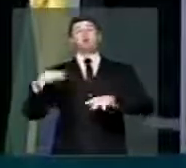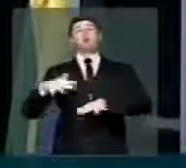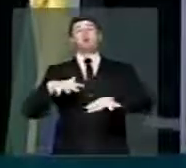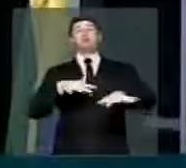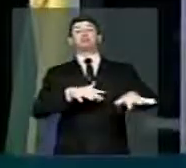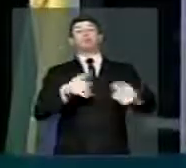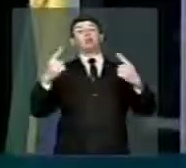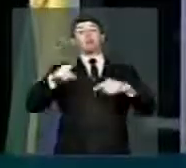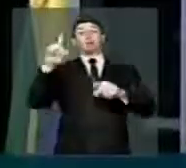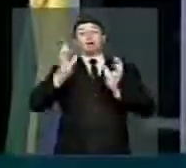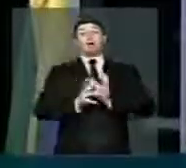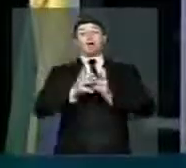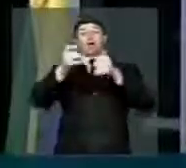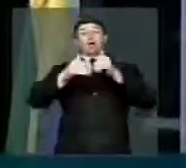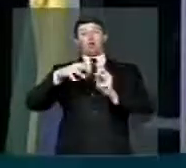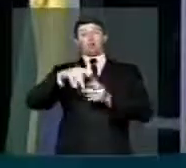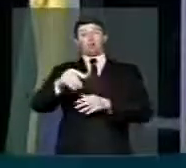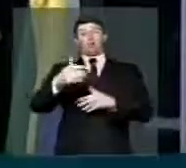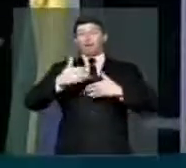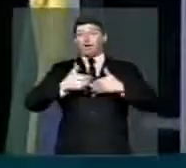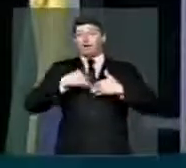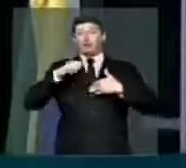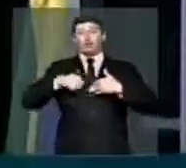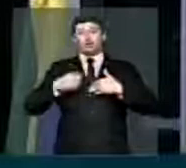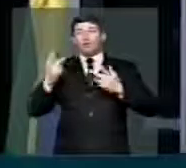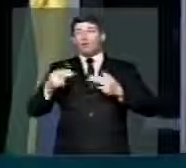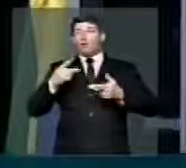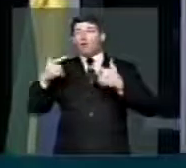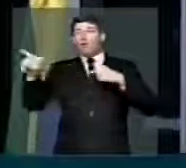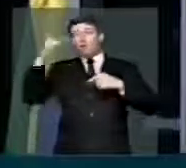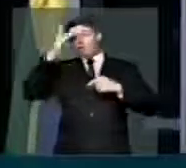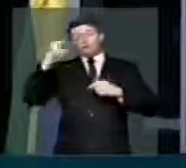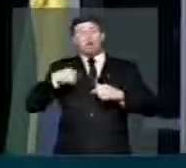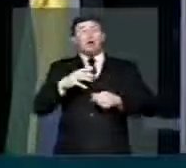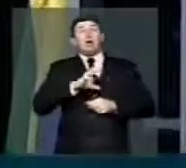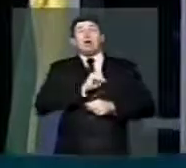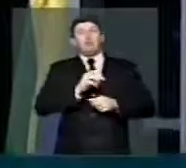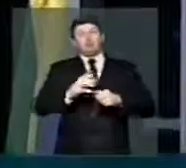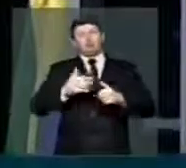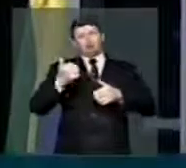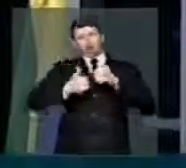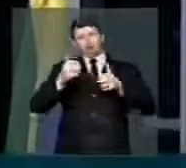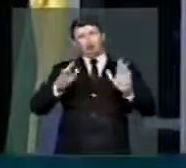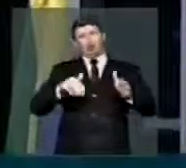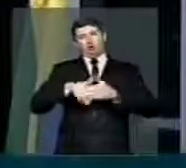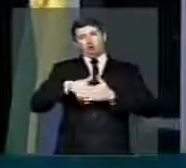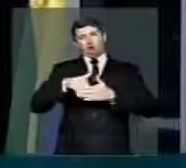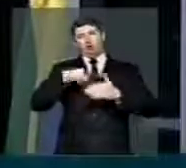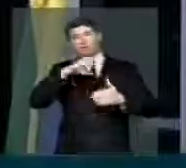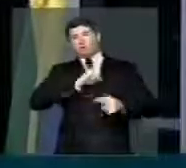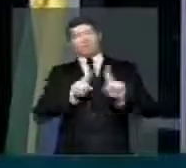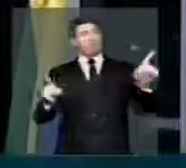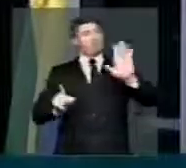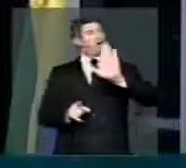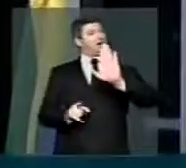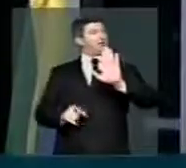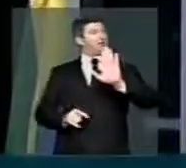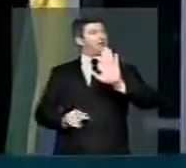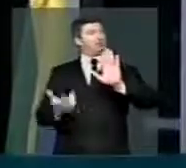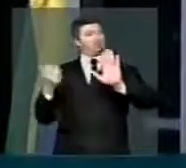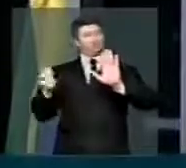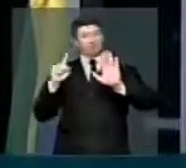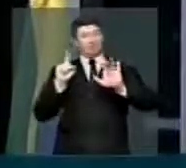Copa. Eu, como todo brasileiro, todos nós adoramos futebol. O que nós não aceitamos,